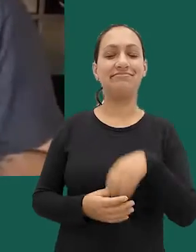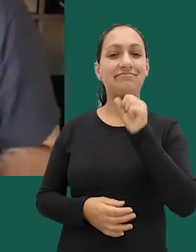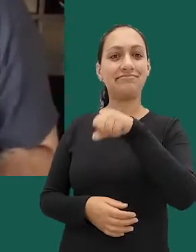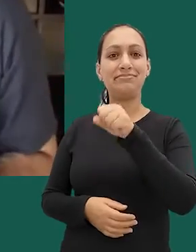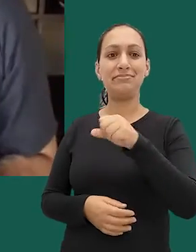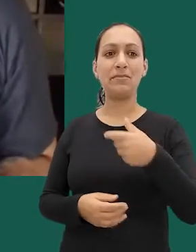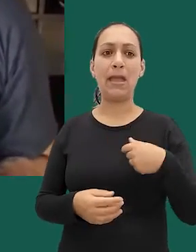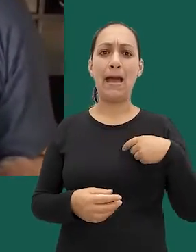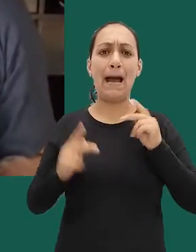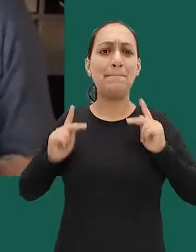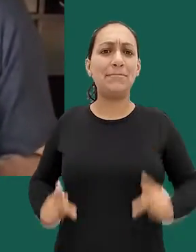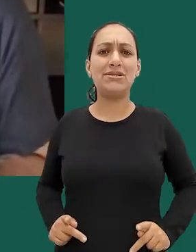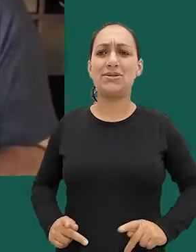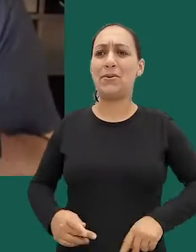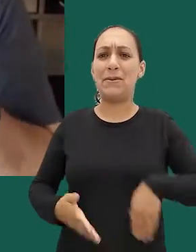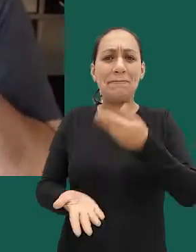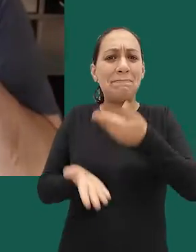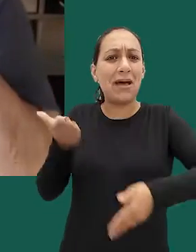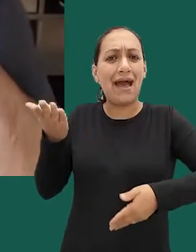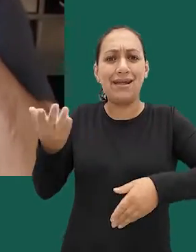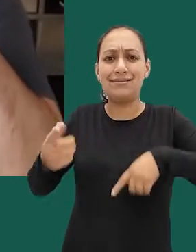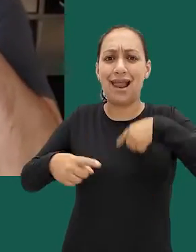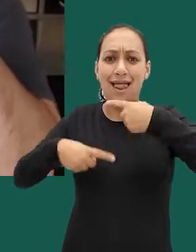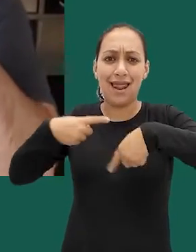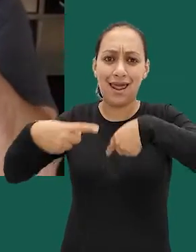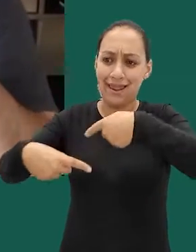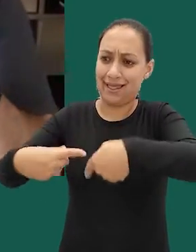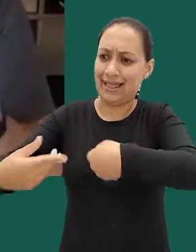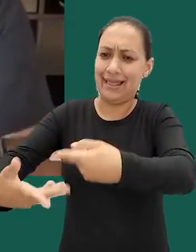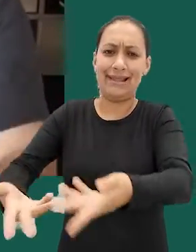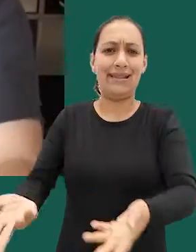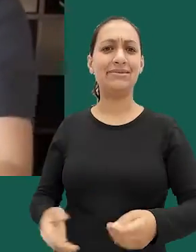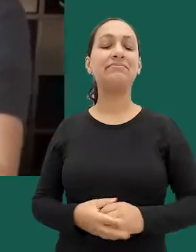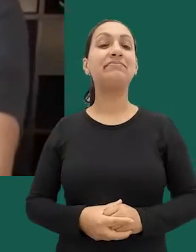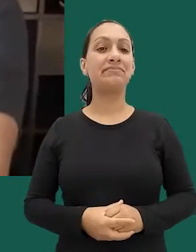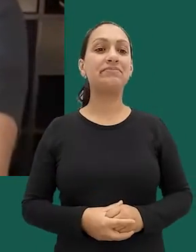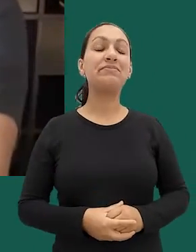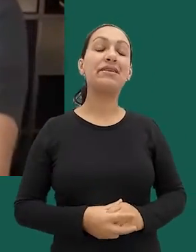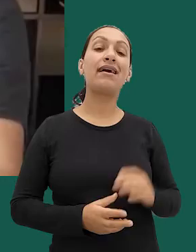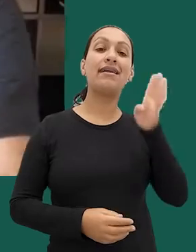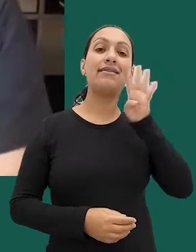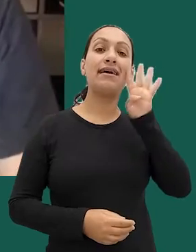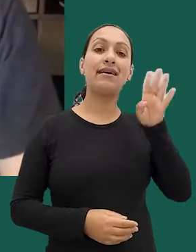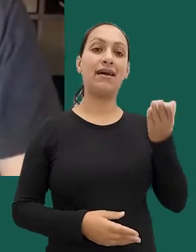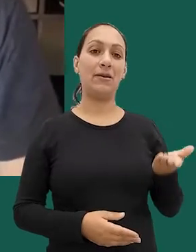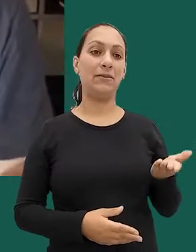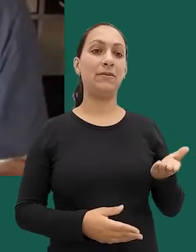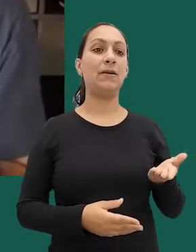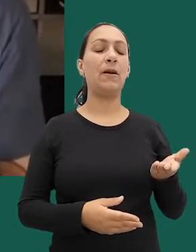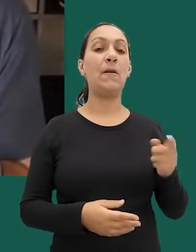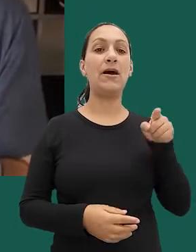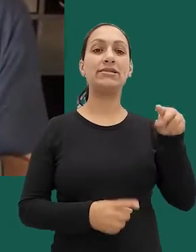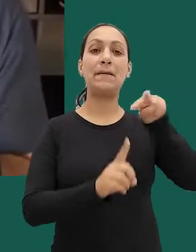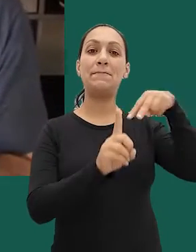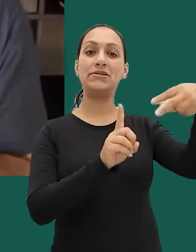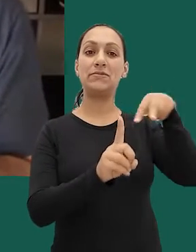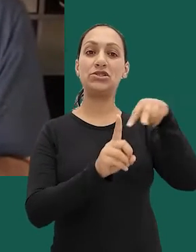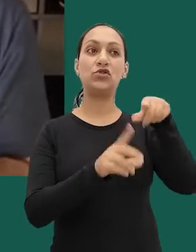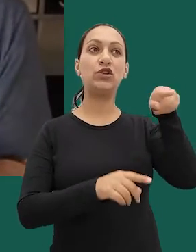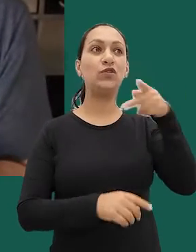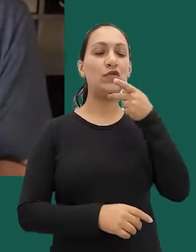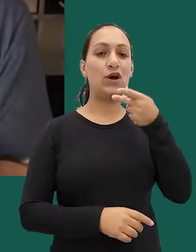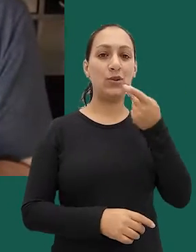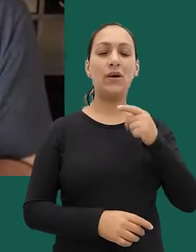A pessoa se perde na própria enrolação. Isso é super legal, essa perspectiva que tu trouxe de